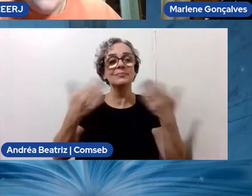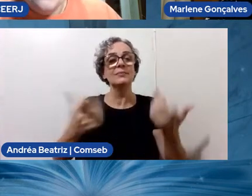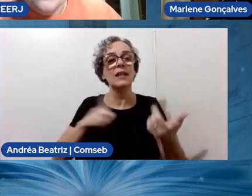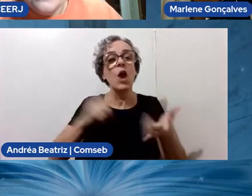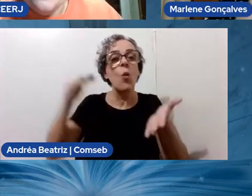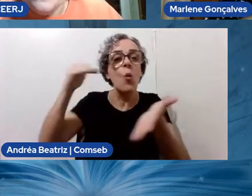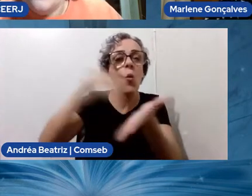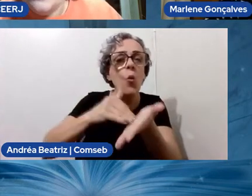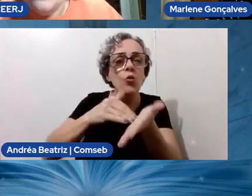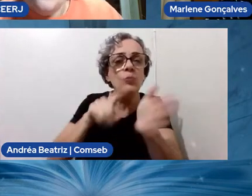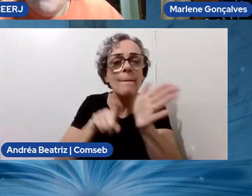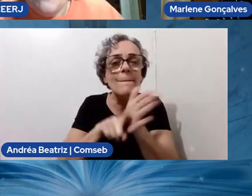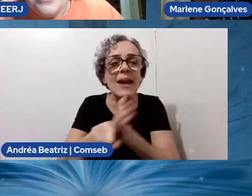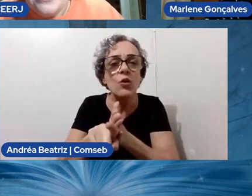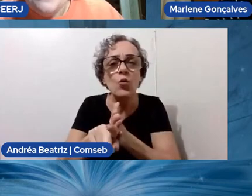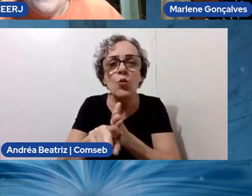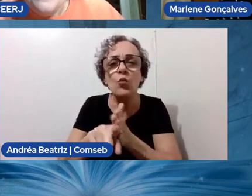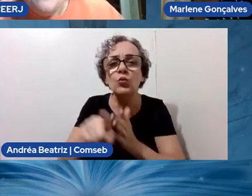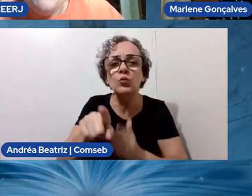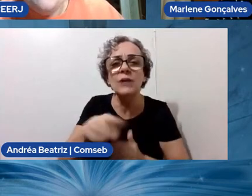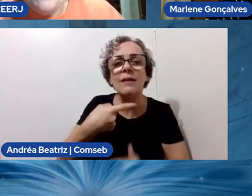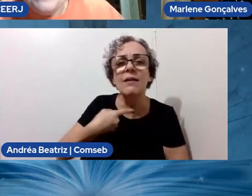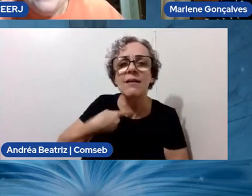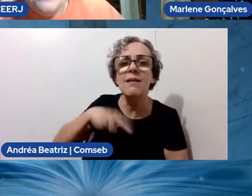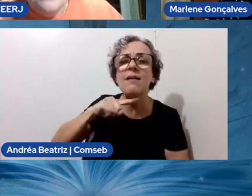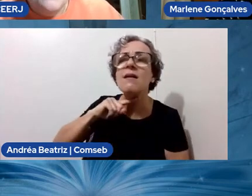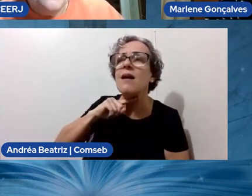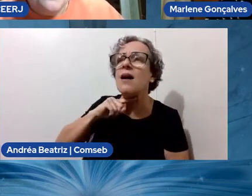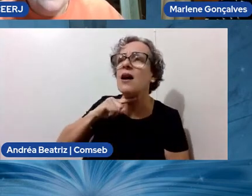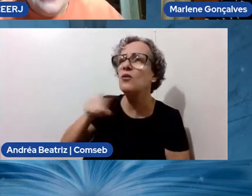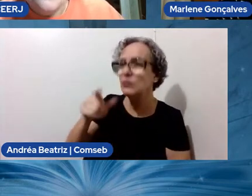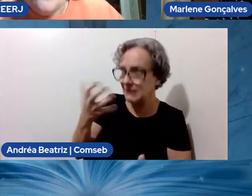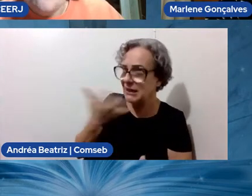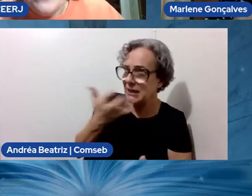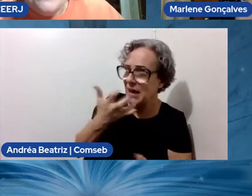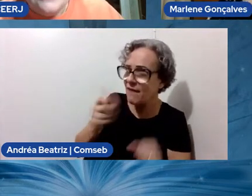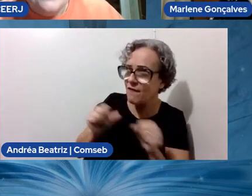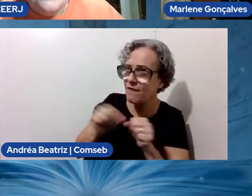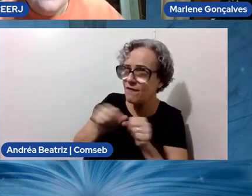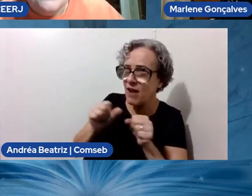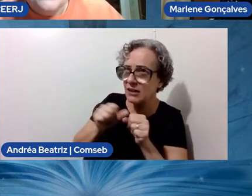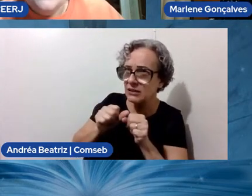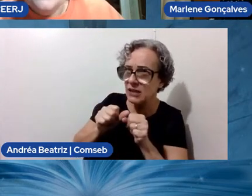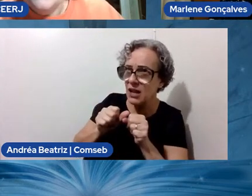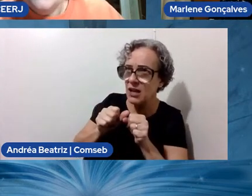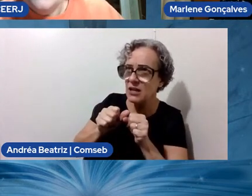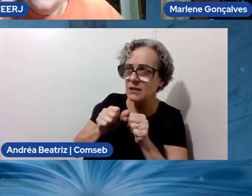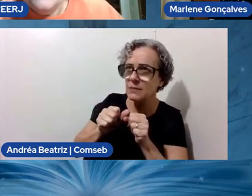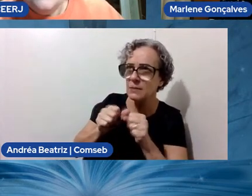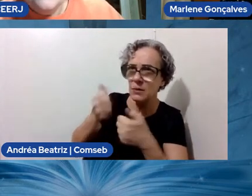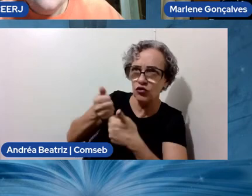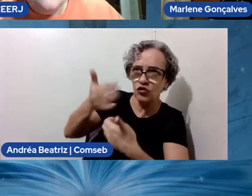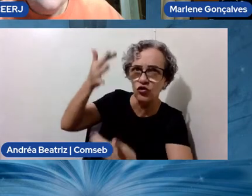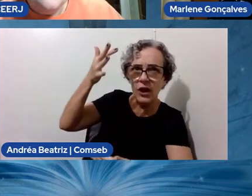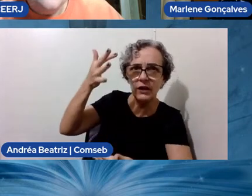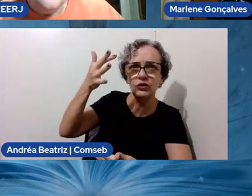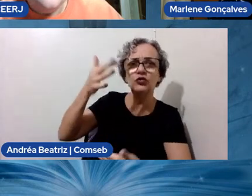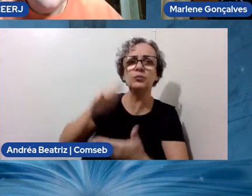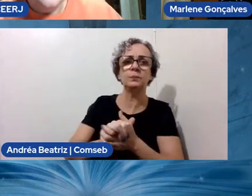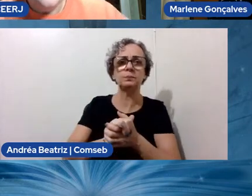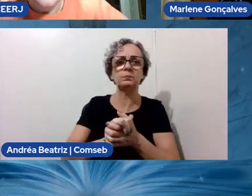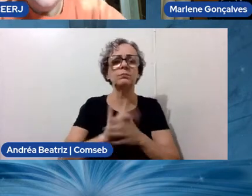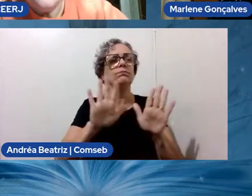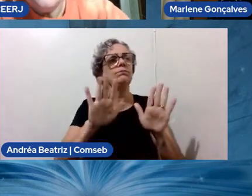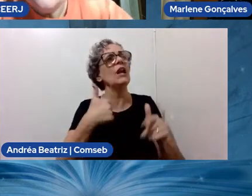né, Carlos, que eu não sei se você gostaria de formulá-la e pedir para que ambos os convidados comentem. Eu queria aqui,